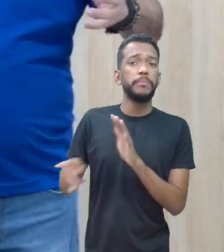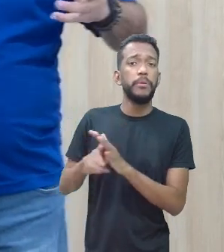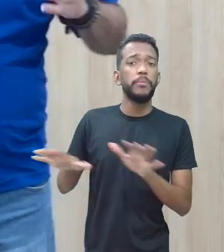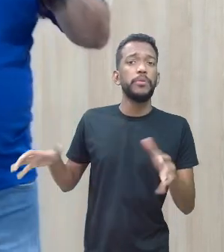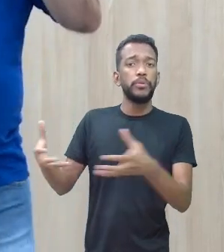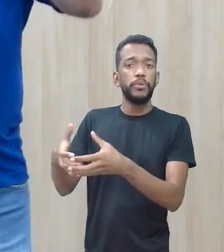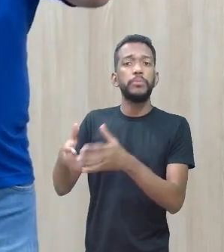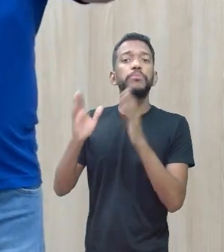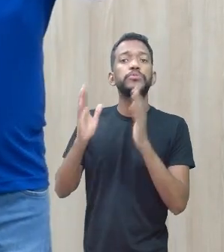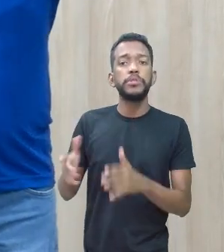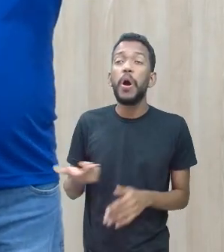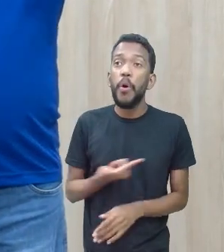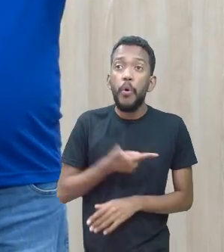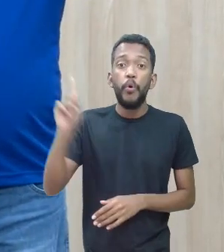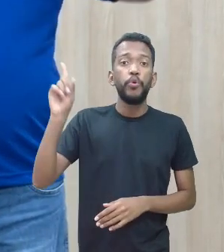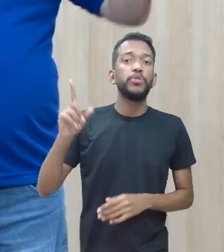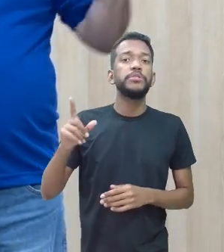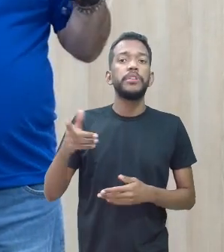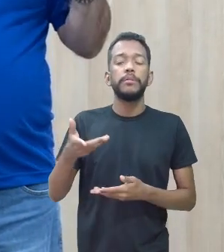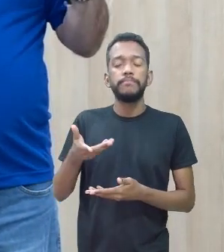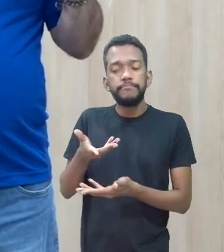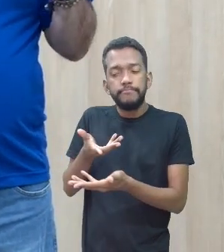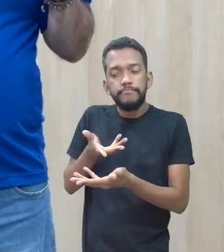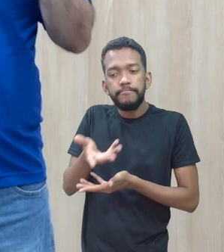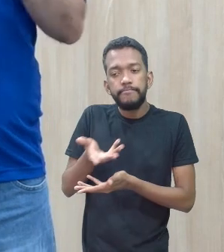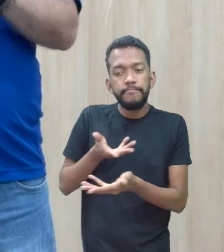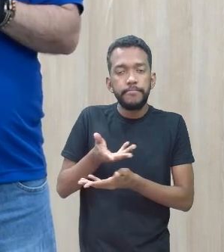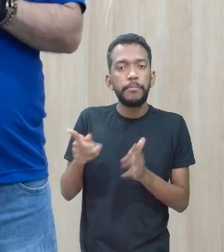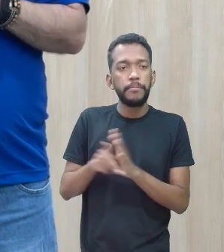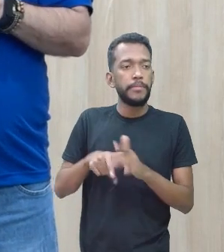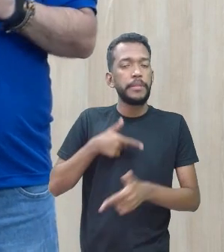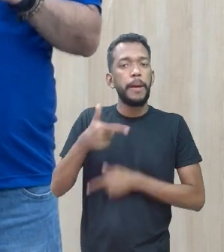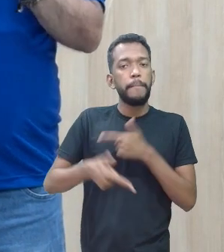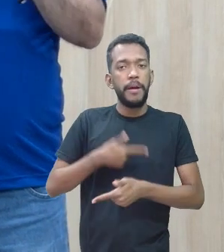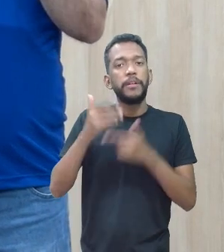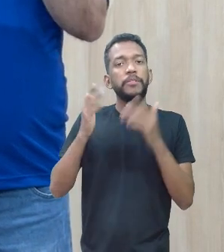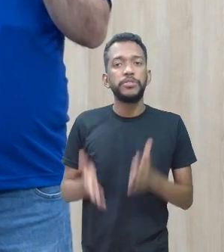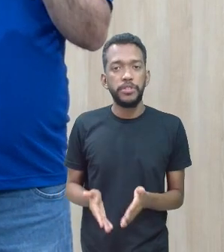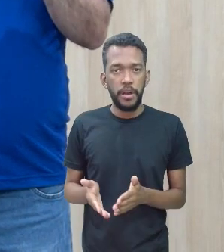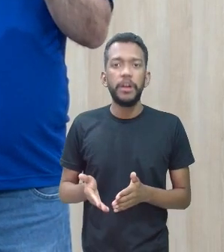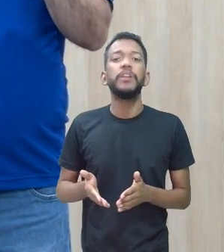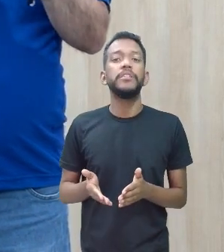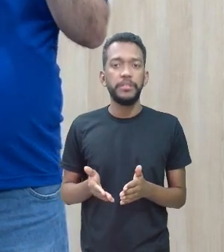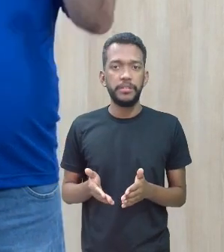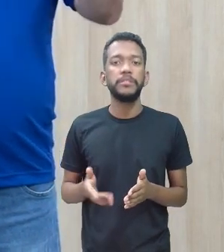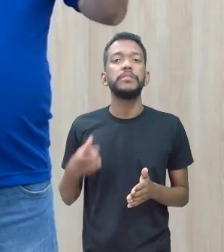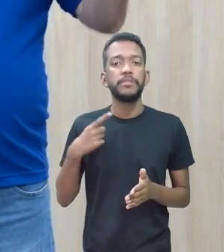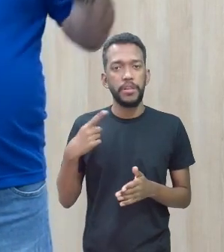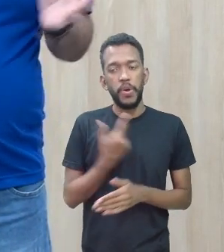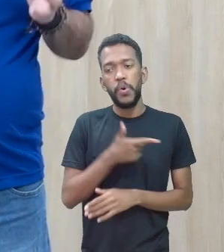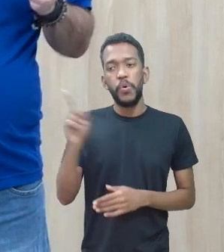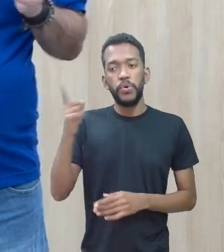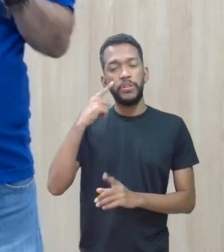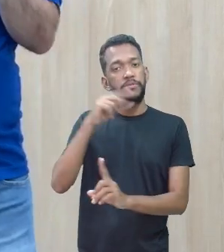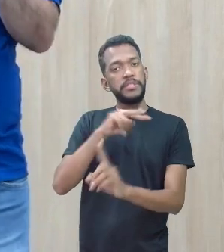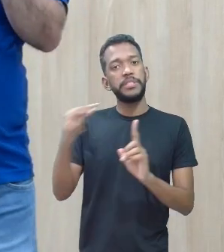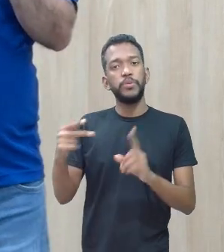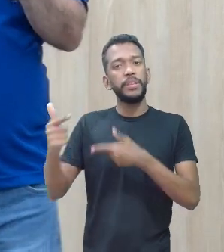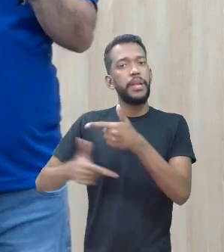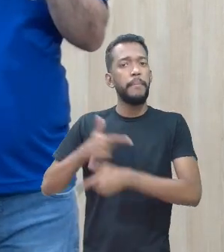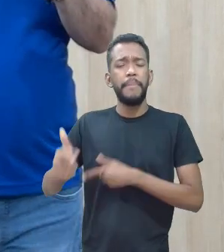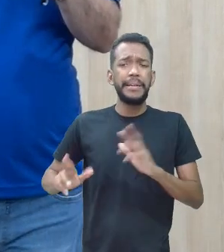né, que tinha uma outra relação de trabalho, né, que era uma outra visão de trabalho